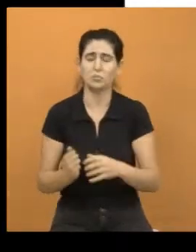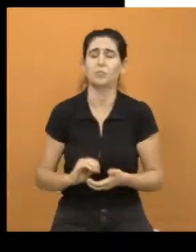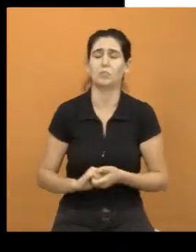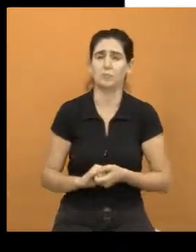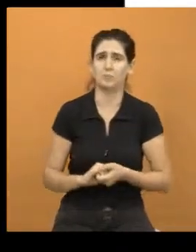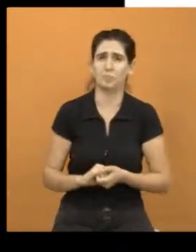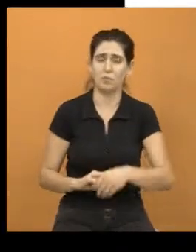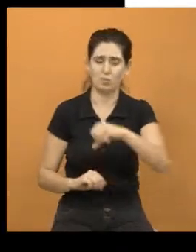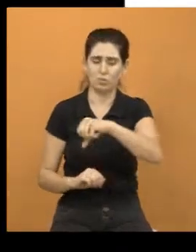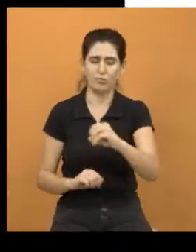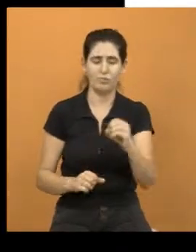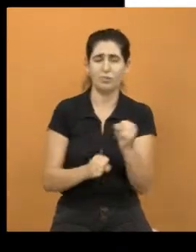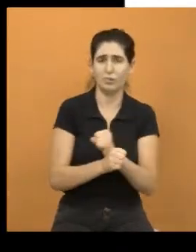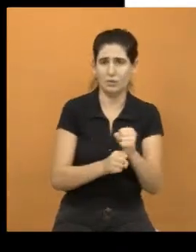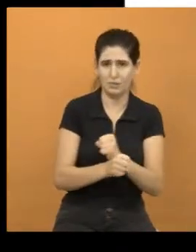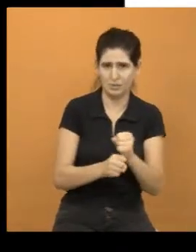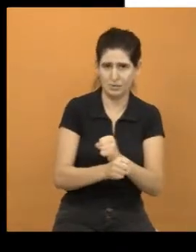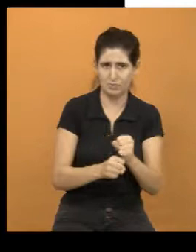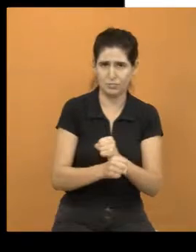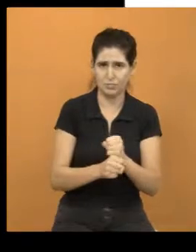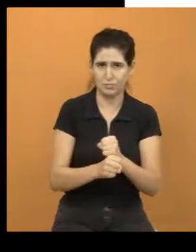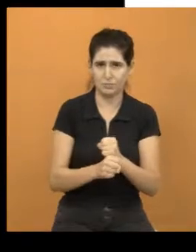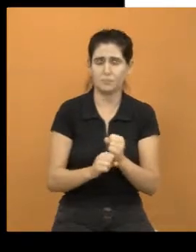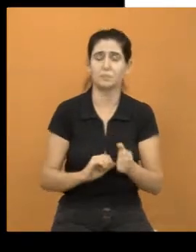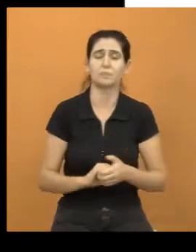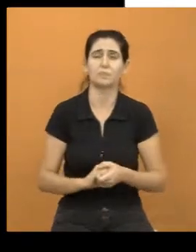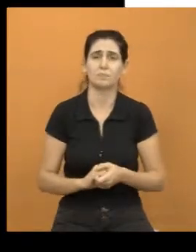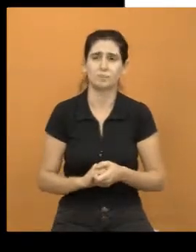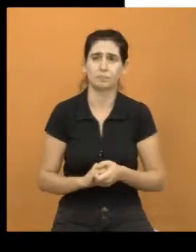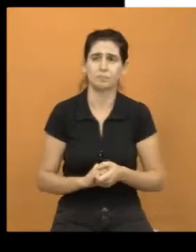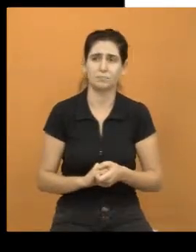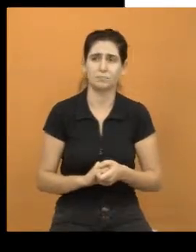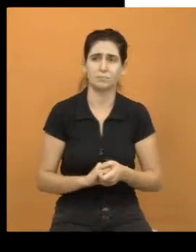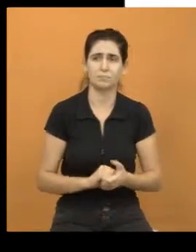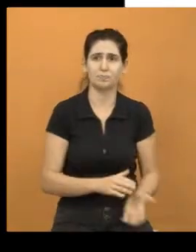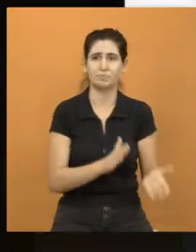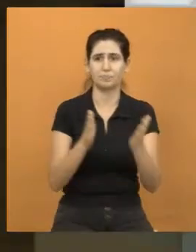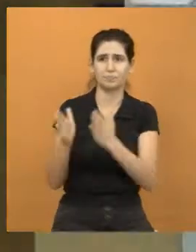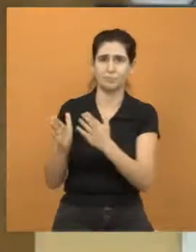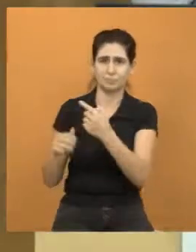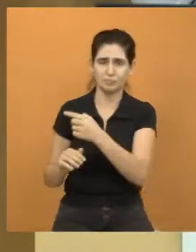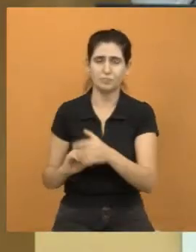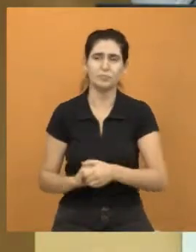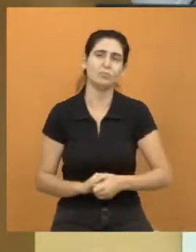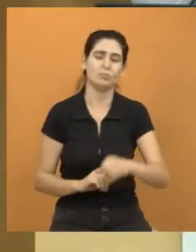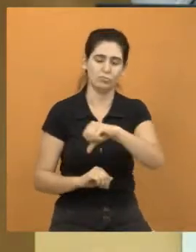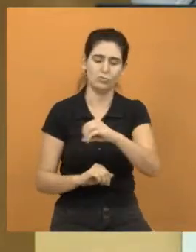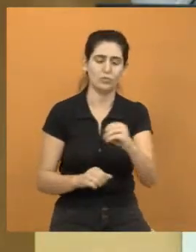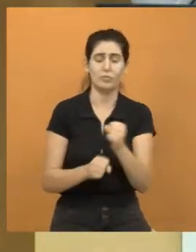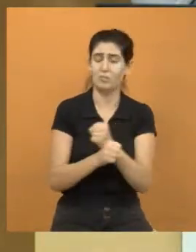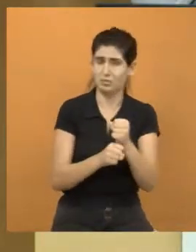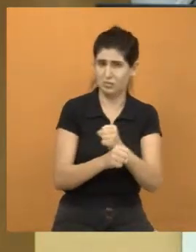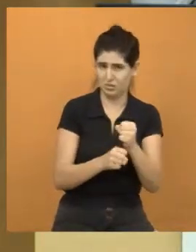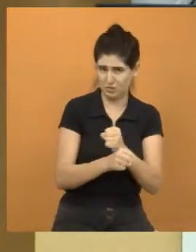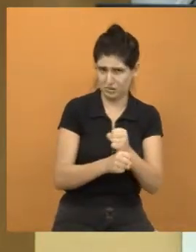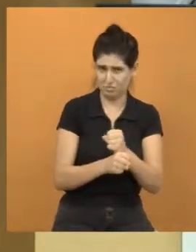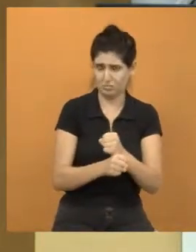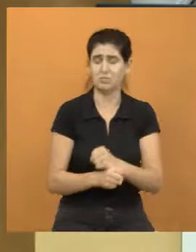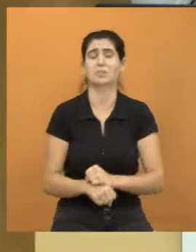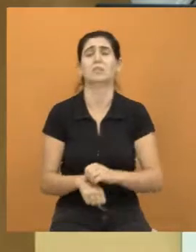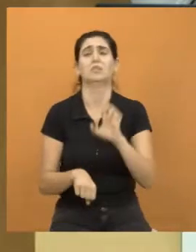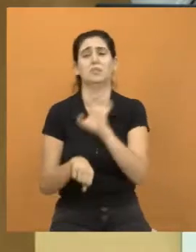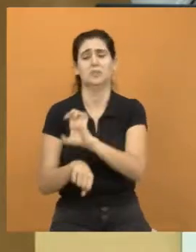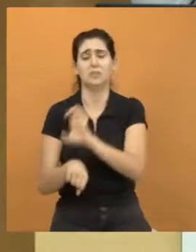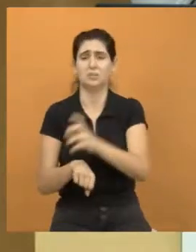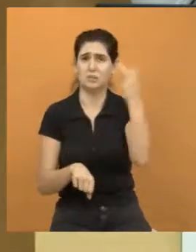comemorou 90 anos, né? Que a gente pode voltar a imagem, por favor? Então, comemorou 90 anos a CESP. No estado de São Paulo, ela